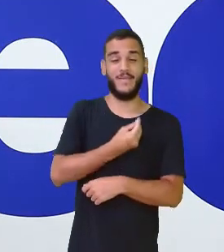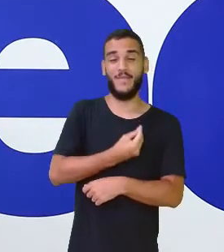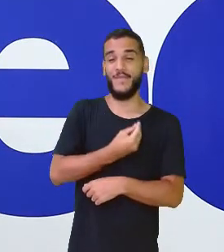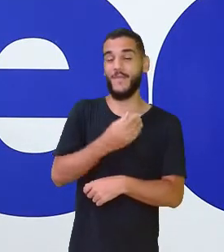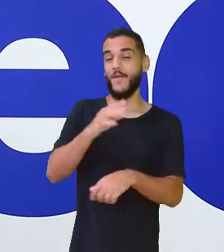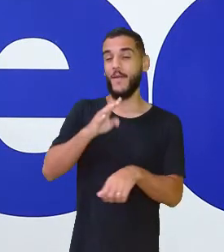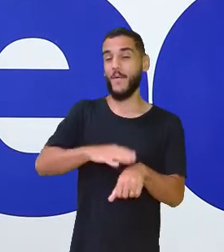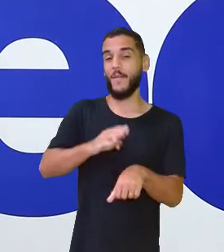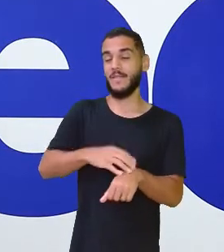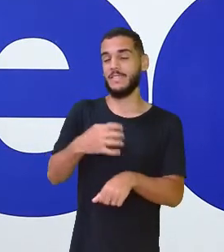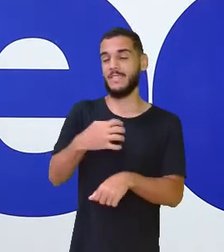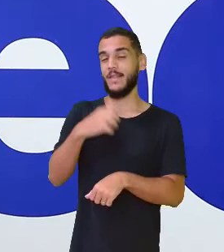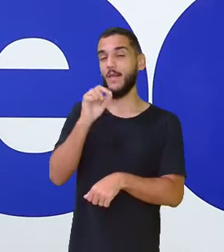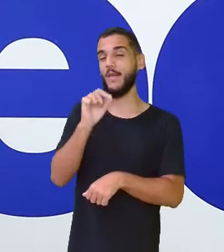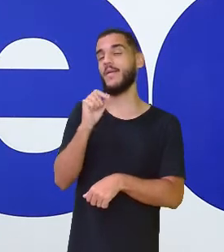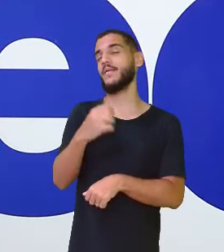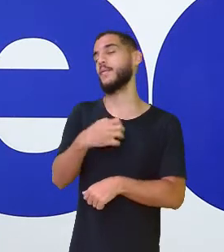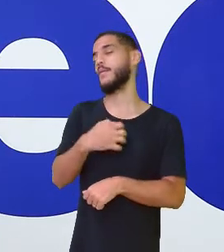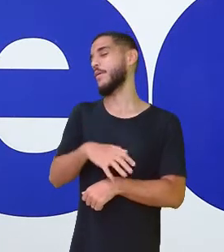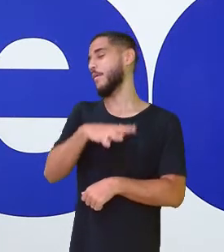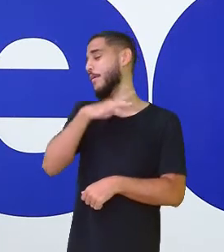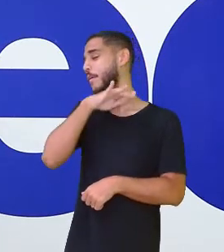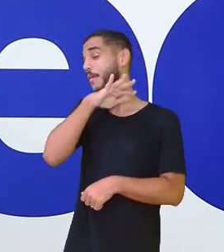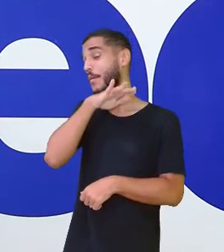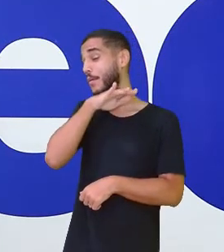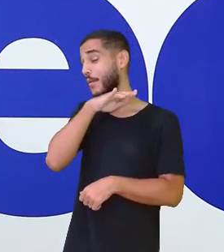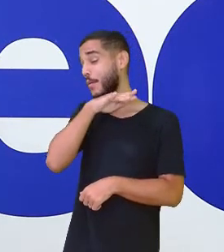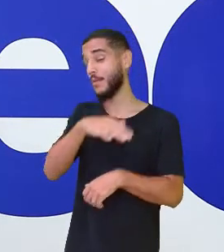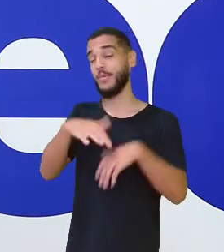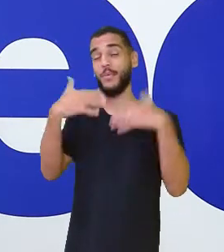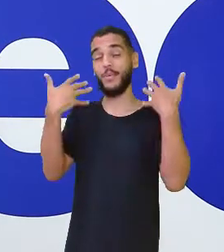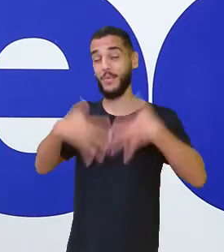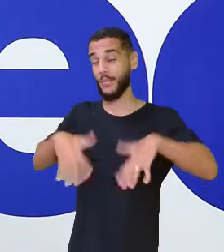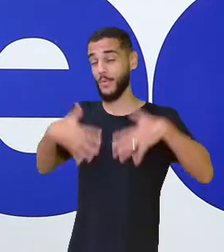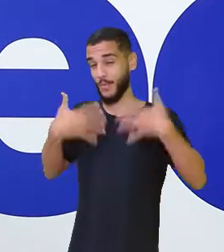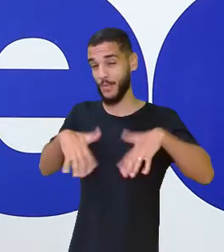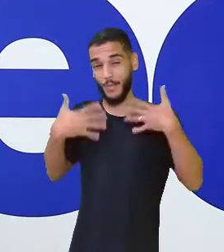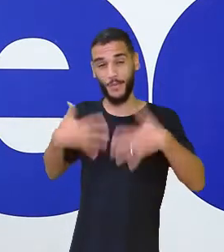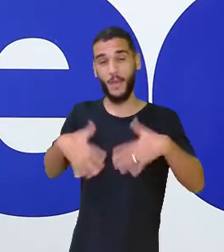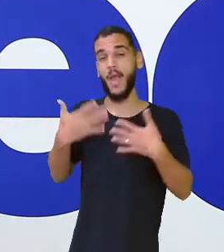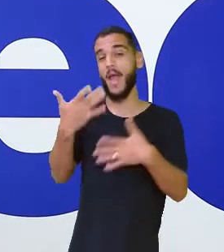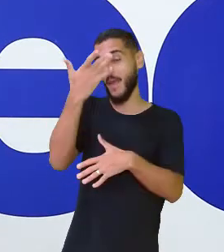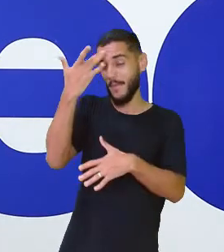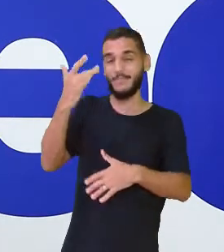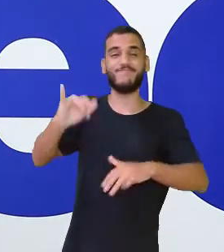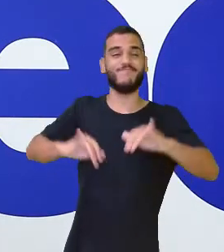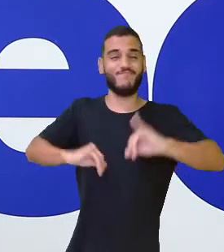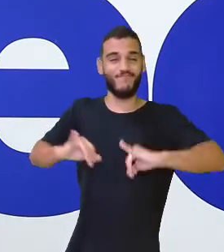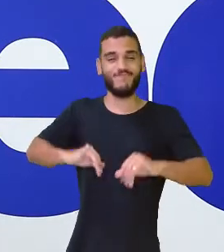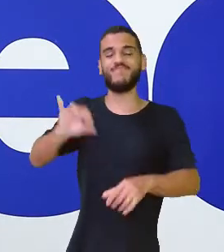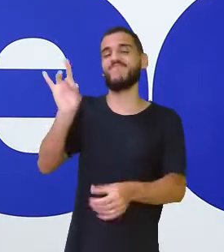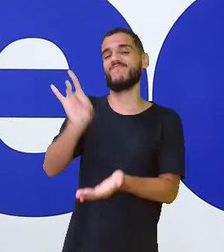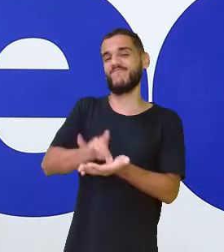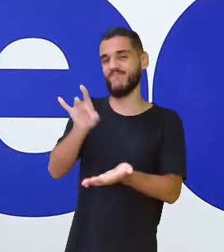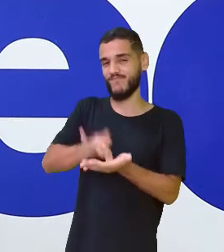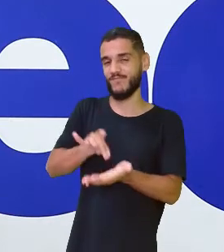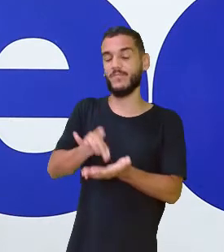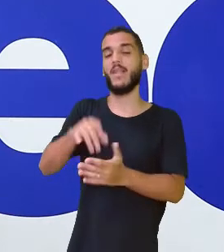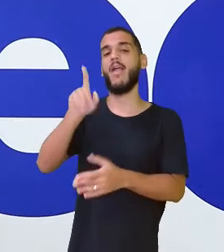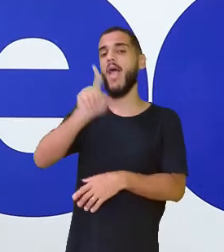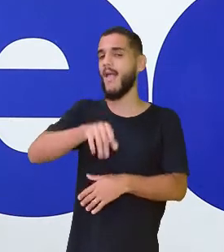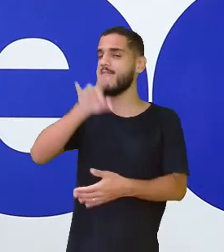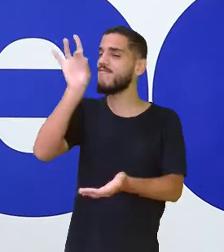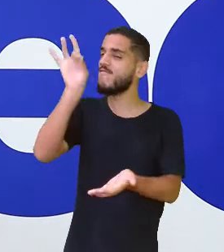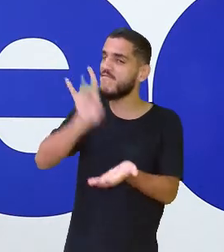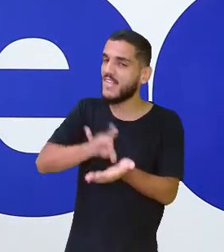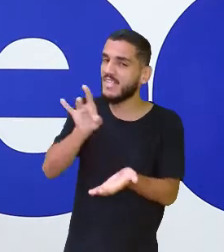momento e sentiram o quanto aquelas pessoas sofriam naquela época. Exatamente. E aí é bem real